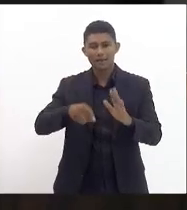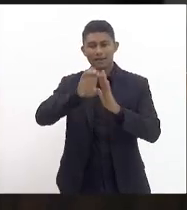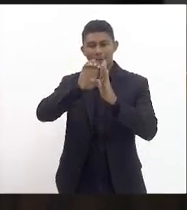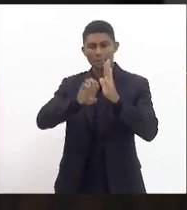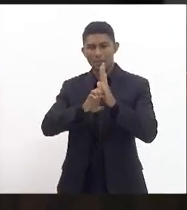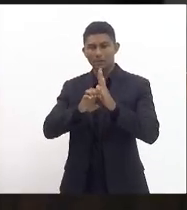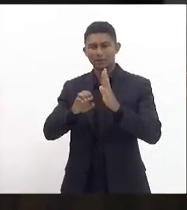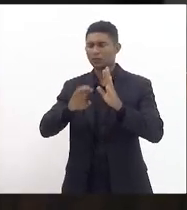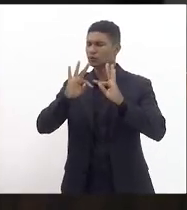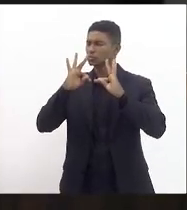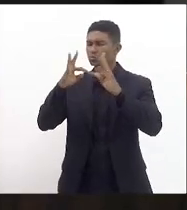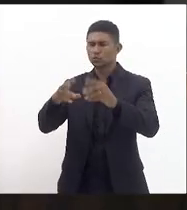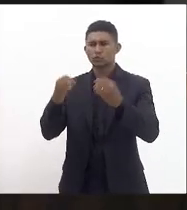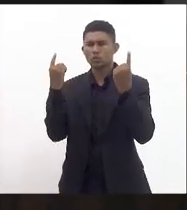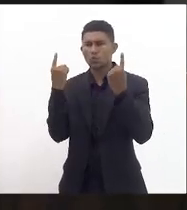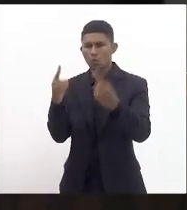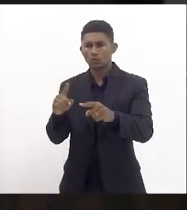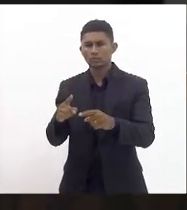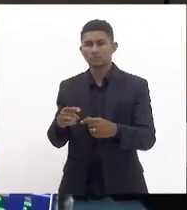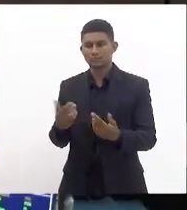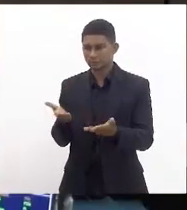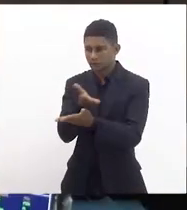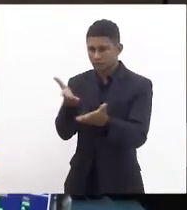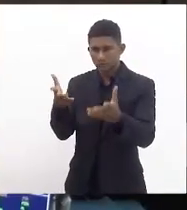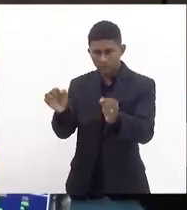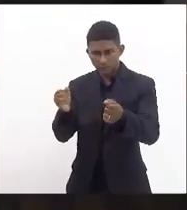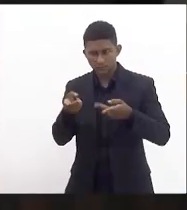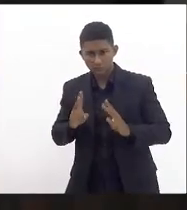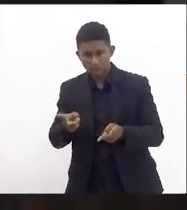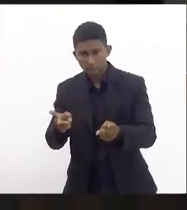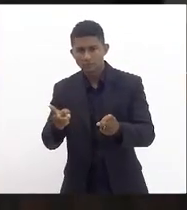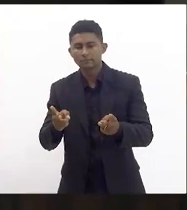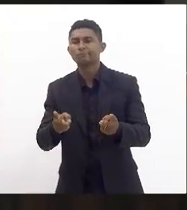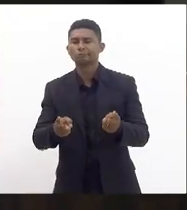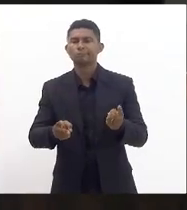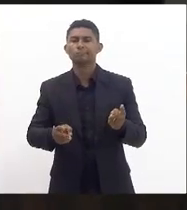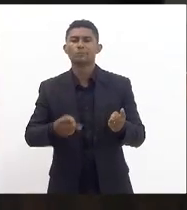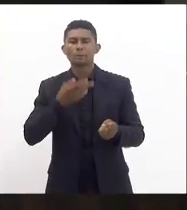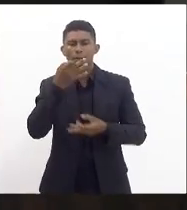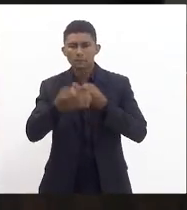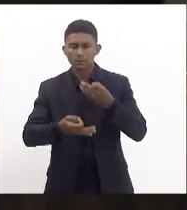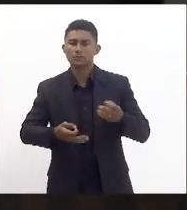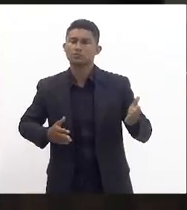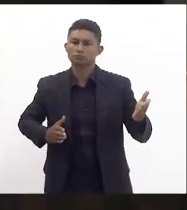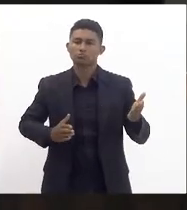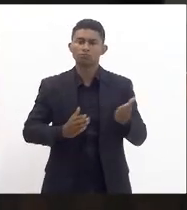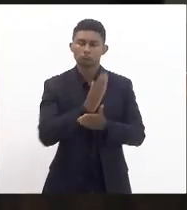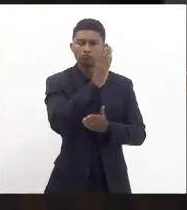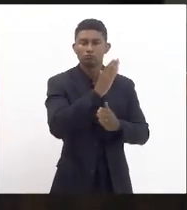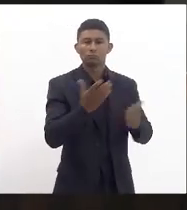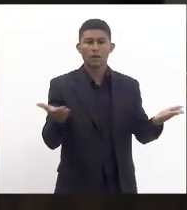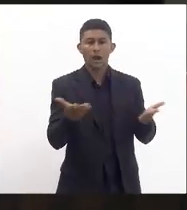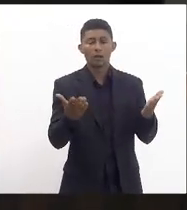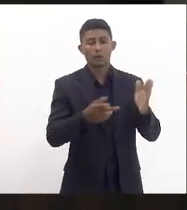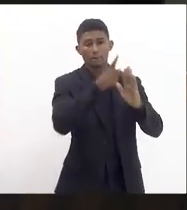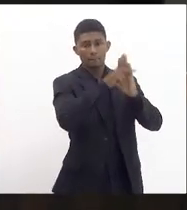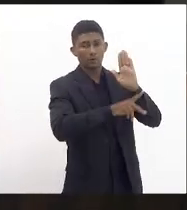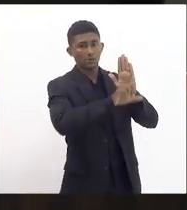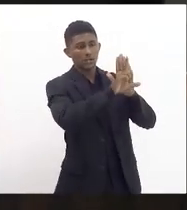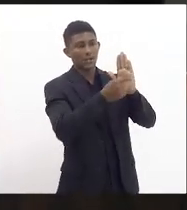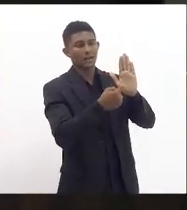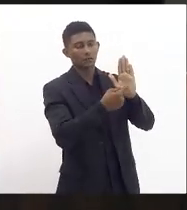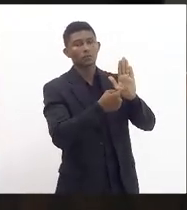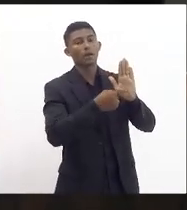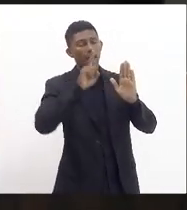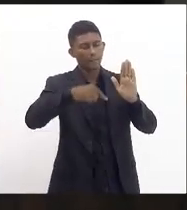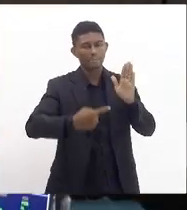votar o parecer da comissão. Se eu disser que aprova nesse como estão, aprovado o parecer contrário da Comissão de Constituição e Justiça. Em votação, o projeto